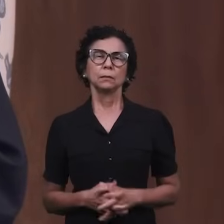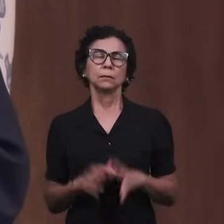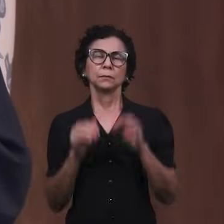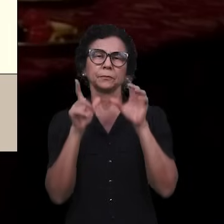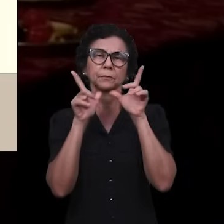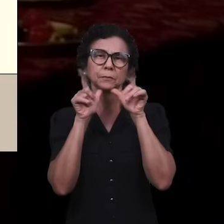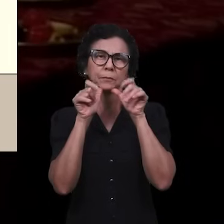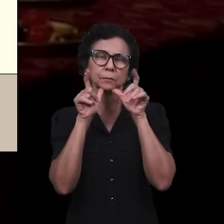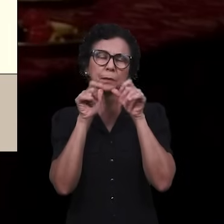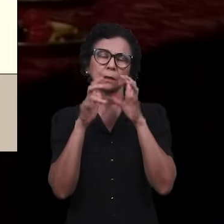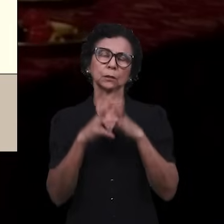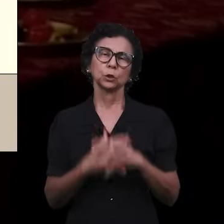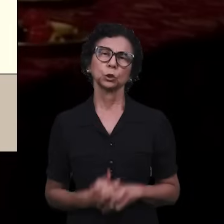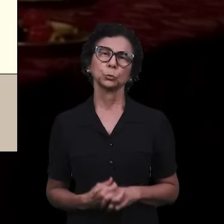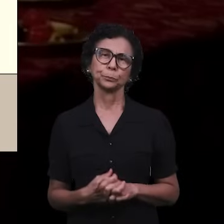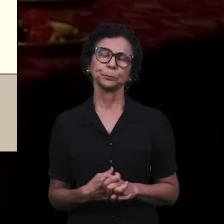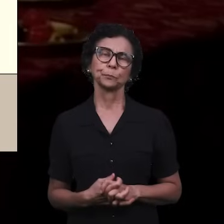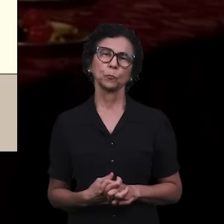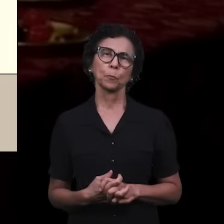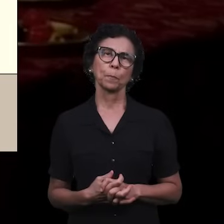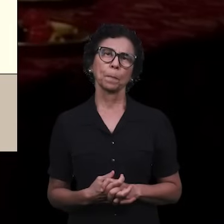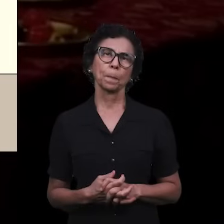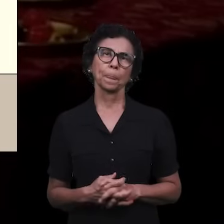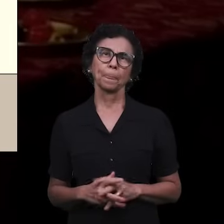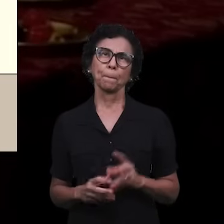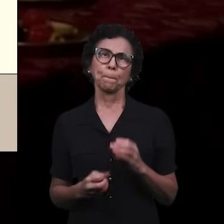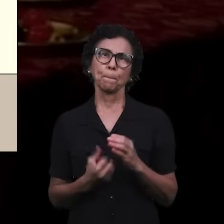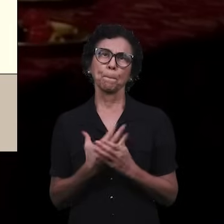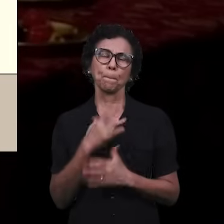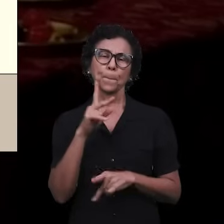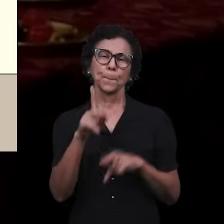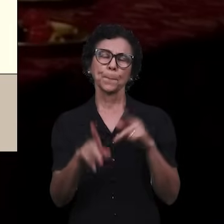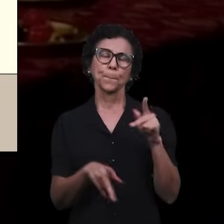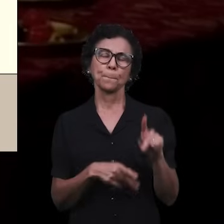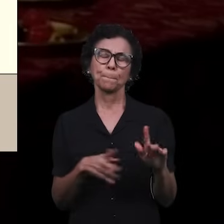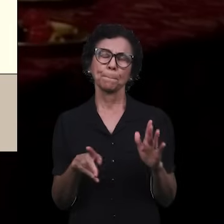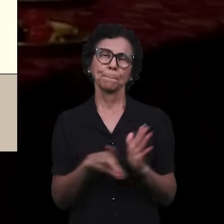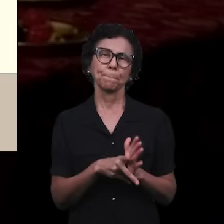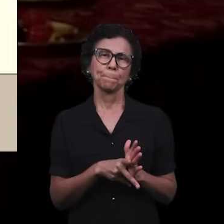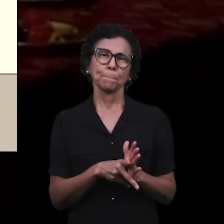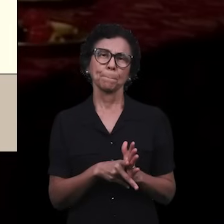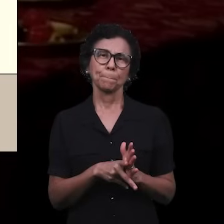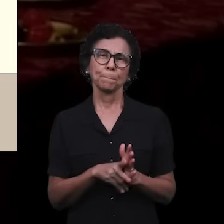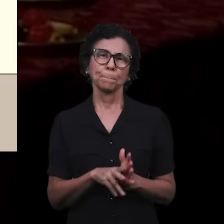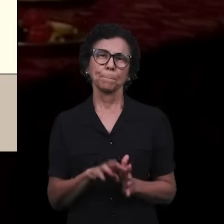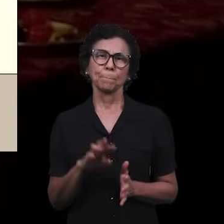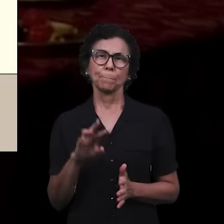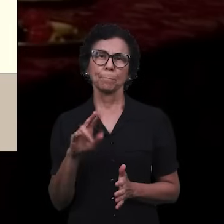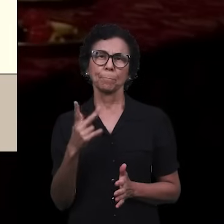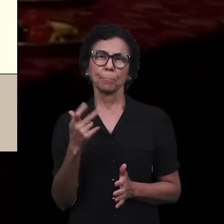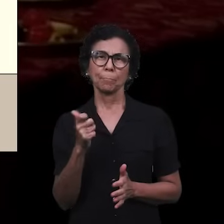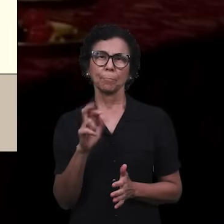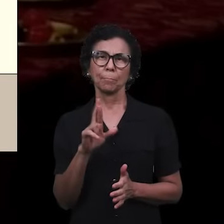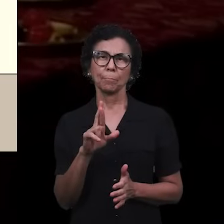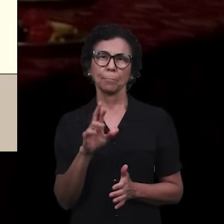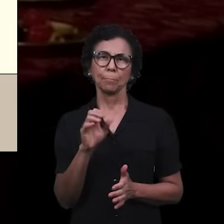lendo. O aramaico, o aspecto e a informação. Origem, povos